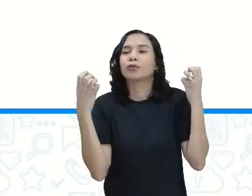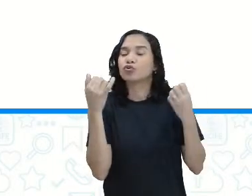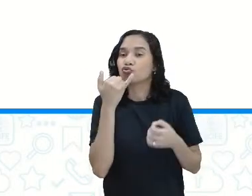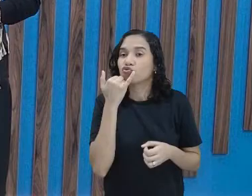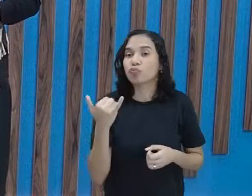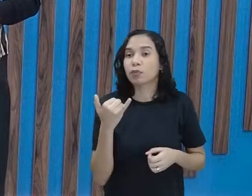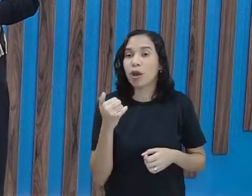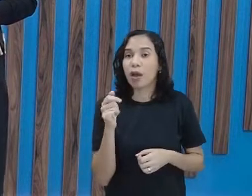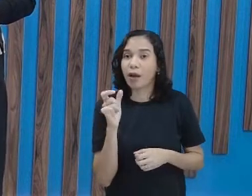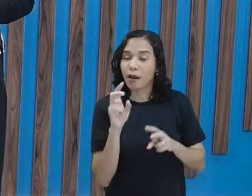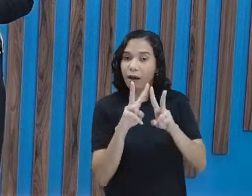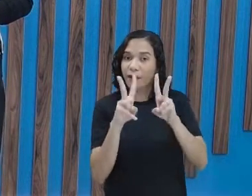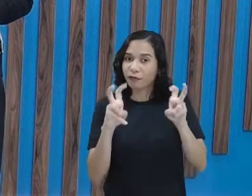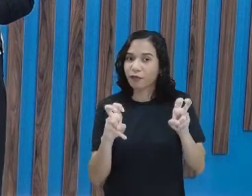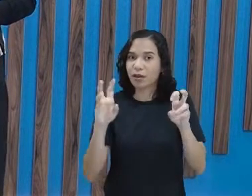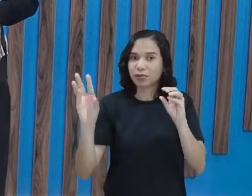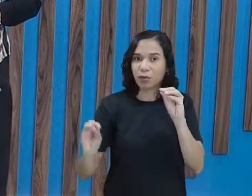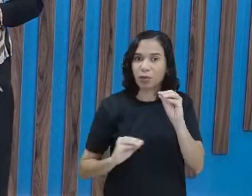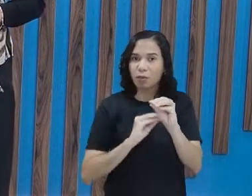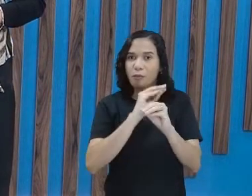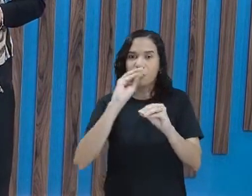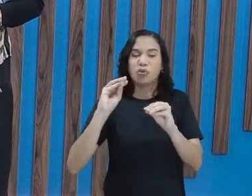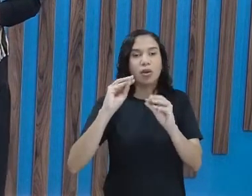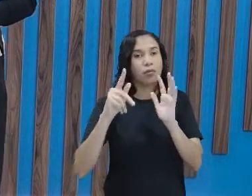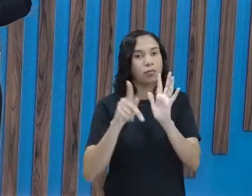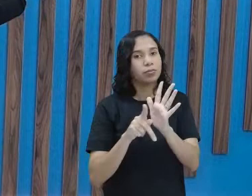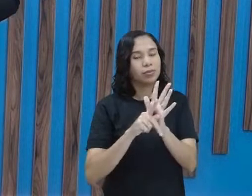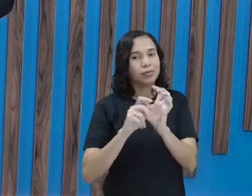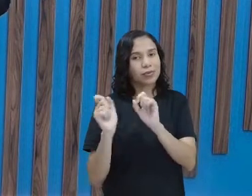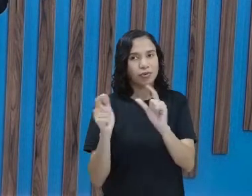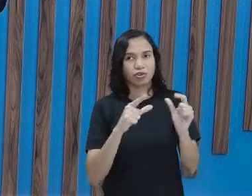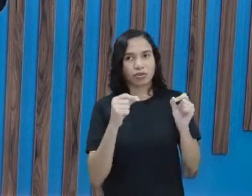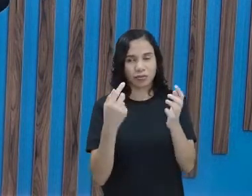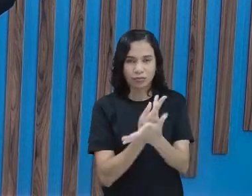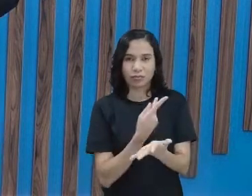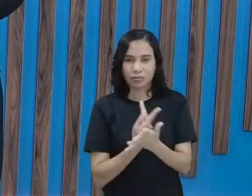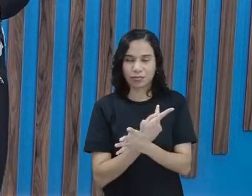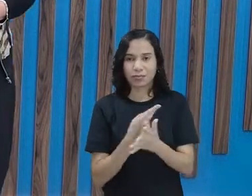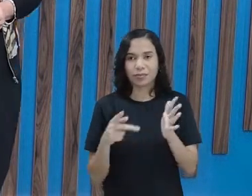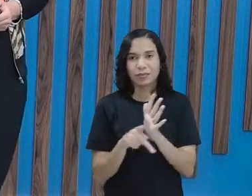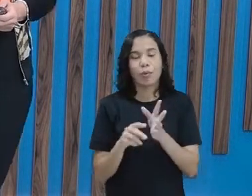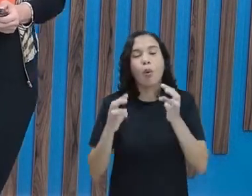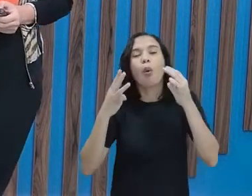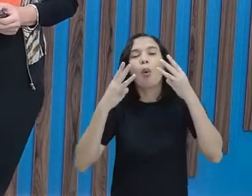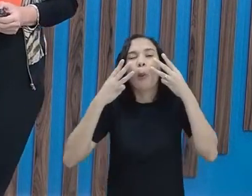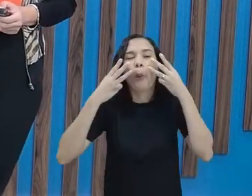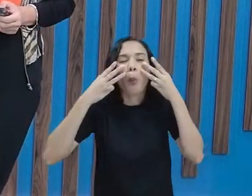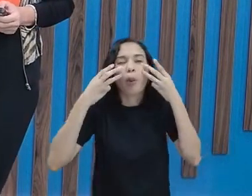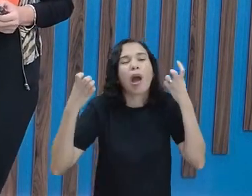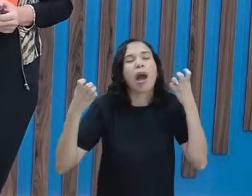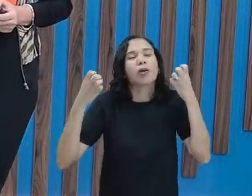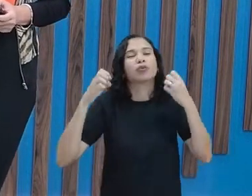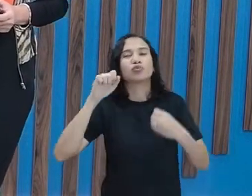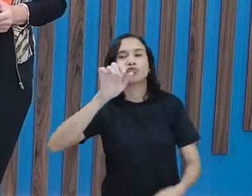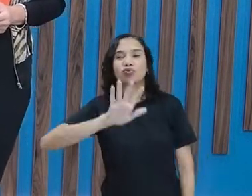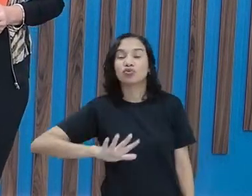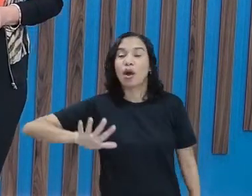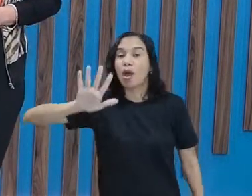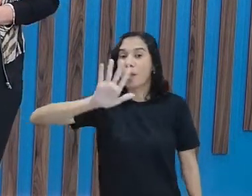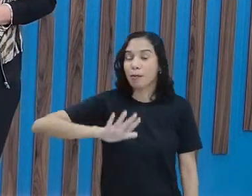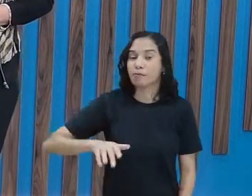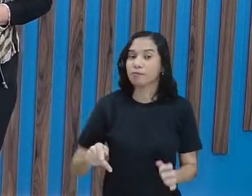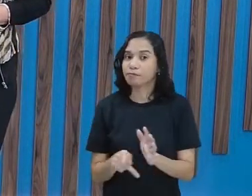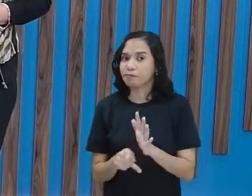Essa frase aí eu acabei colocando, era para eu ter colocado em outro slide, tá? O gatinho, geralmente, em